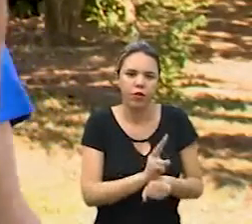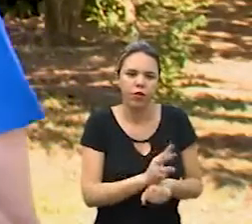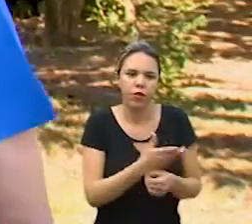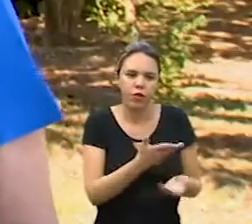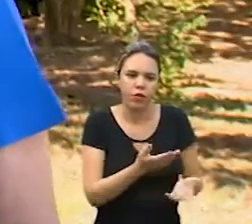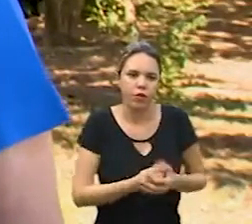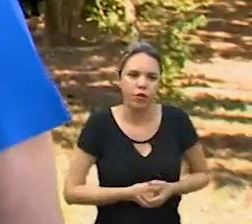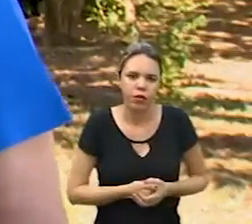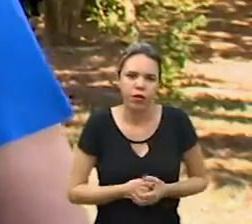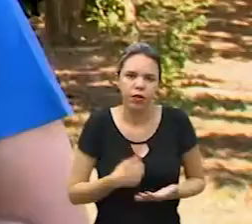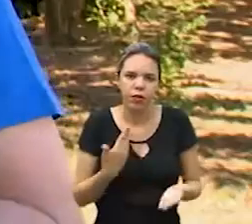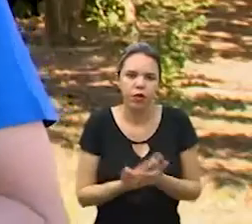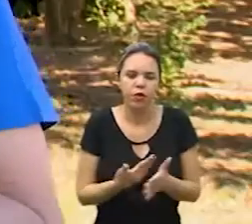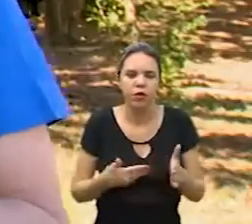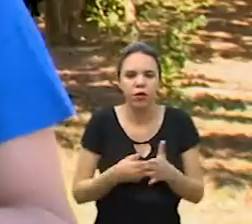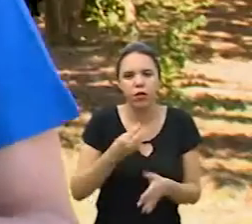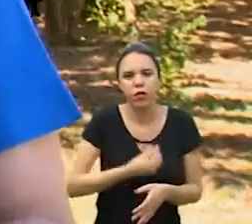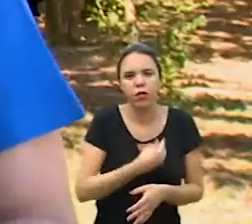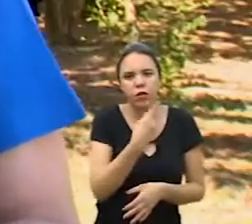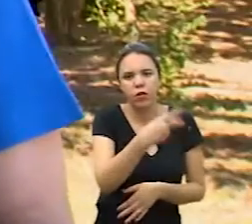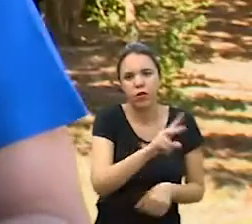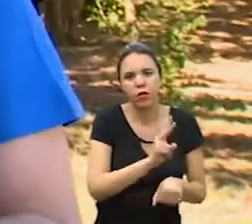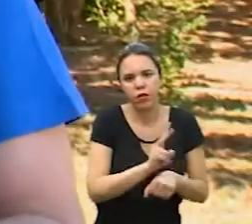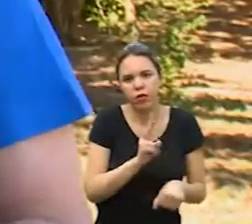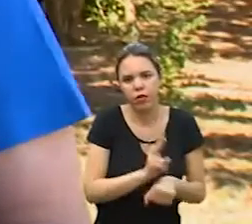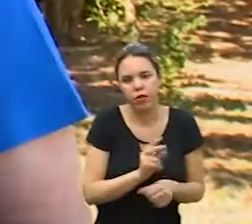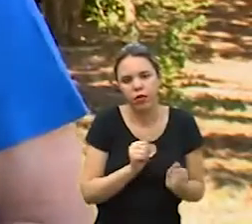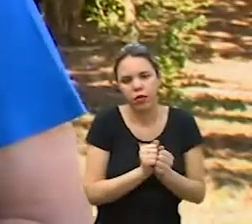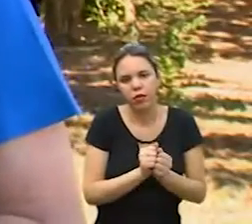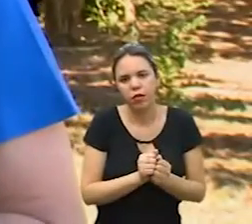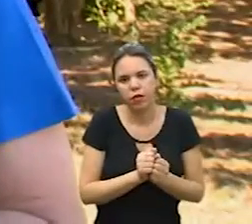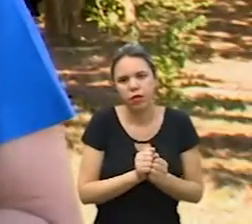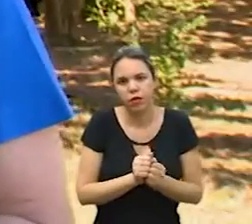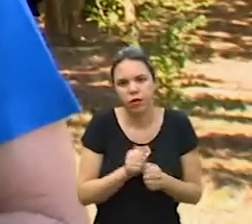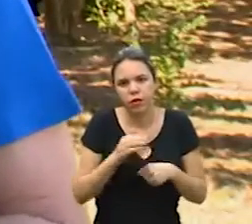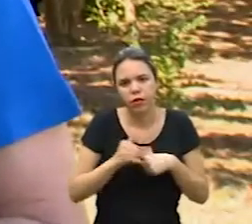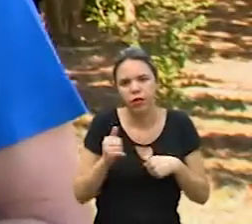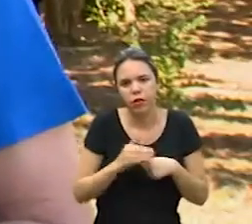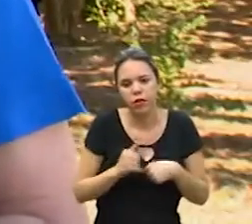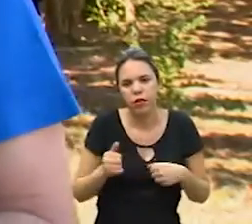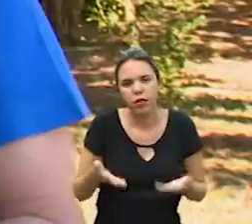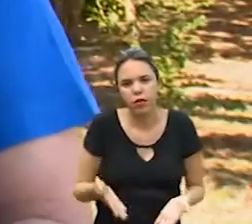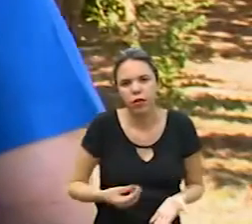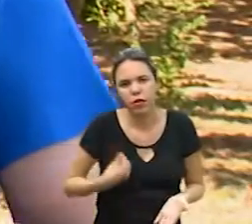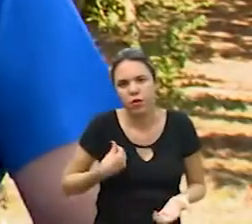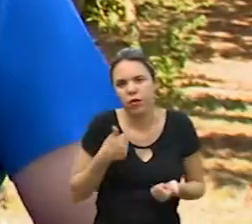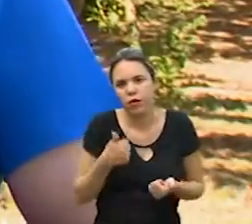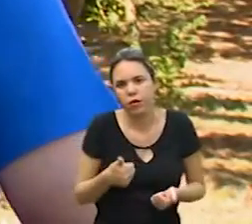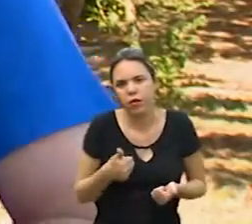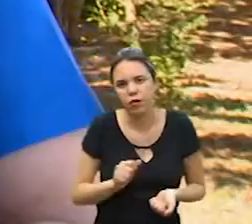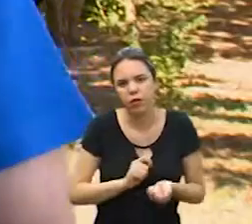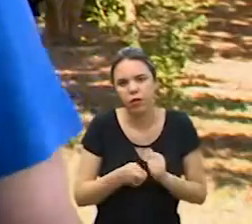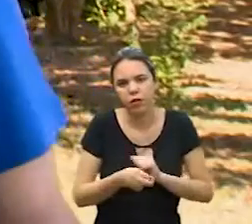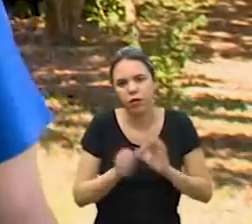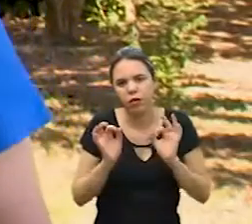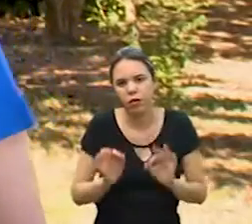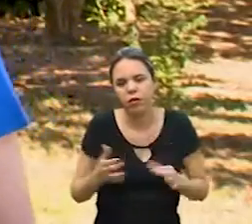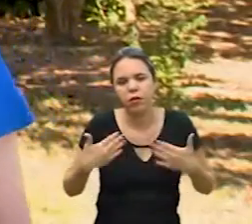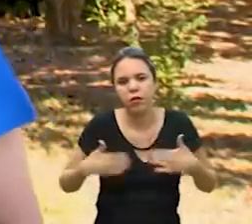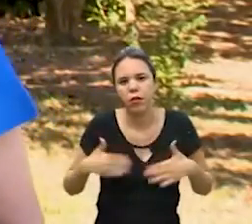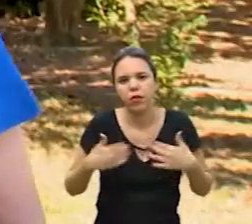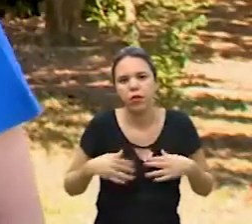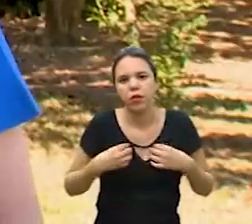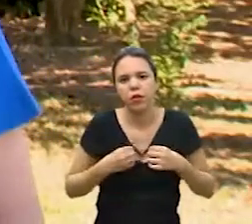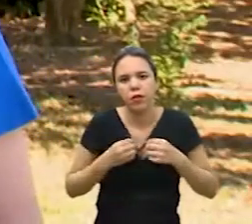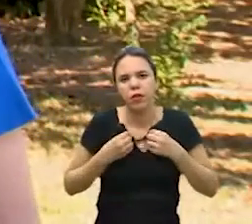ele e vai cuidar dele, né? Até o último dia da vidinha dele a gente vai estar com o bichinho com o maior carinho. E aqui ele está vivendo bem, se adaptou bem,